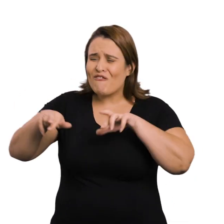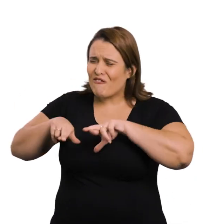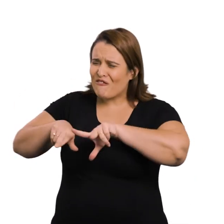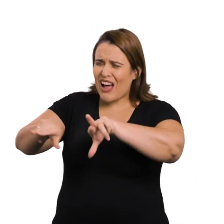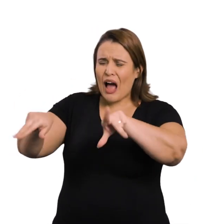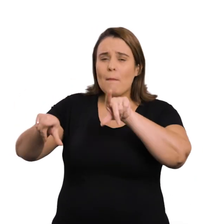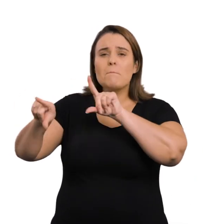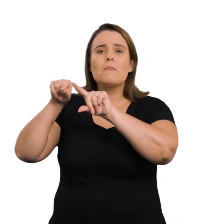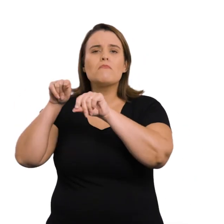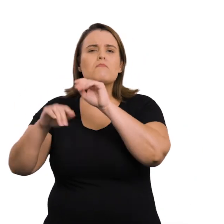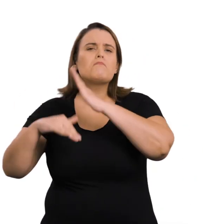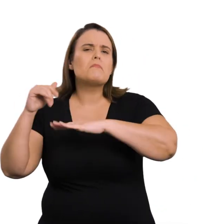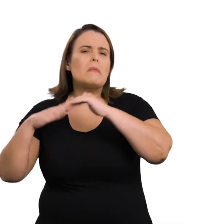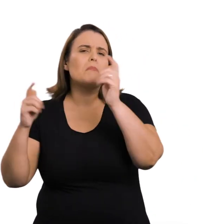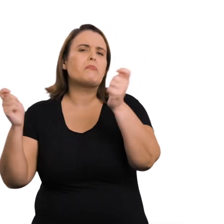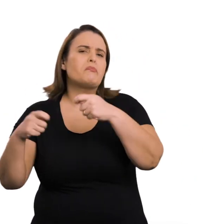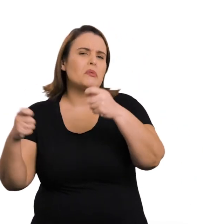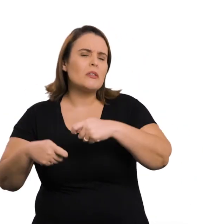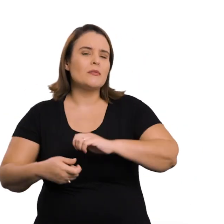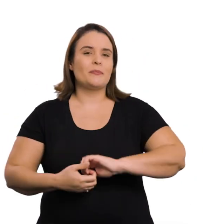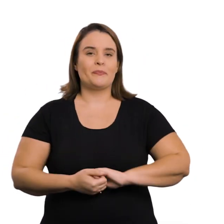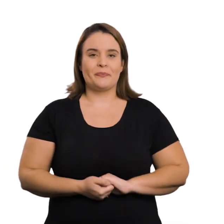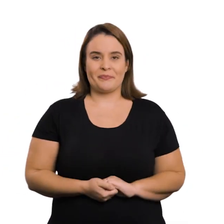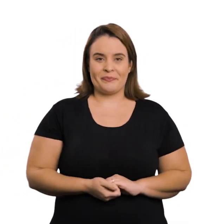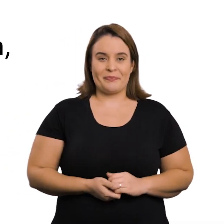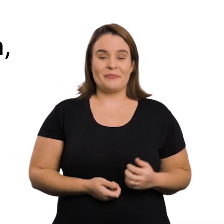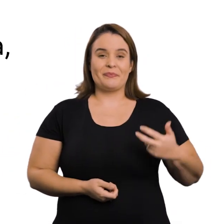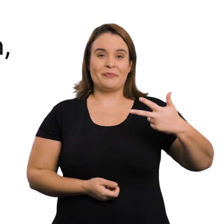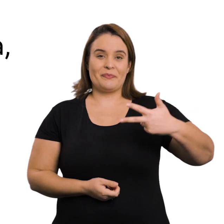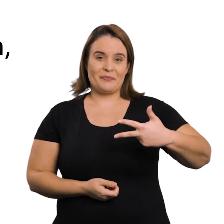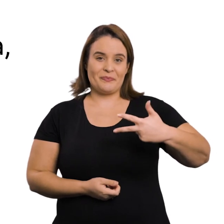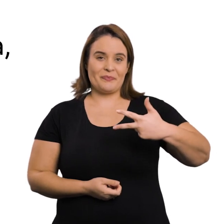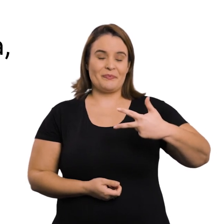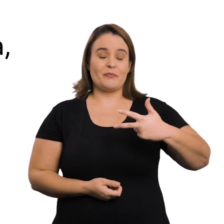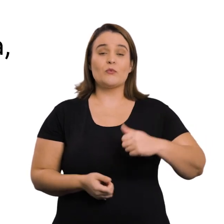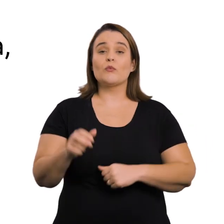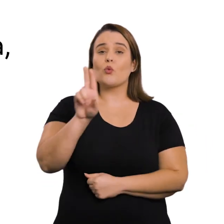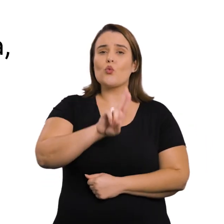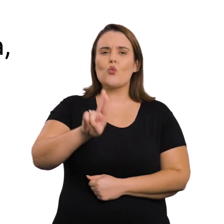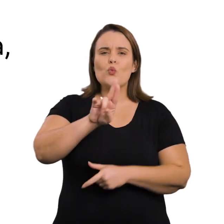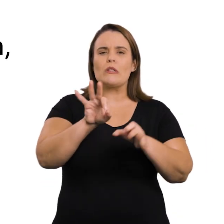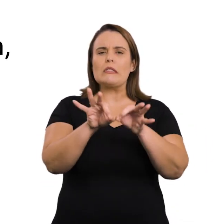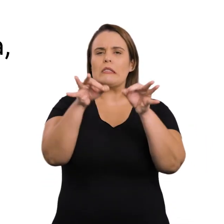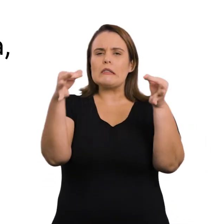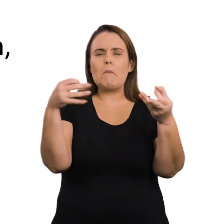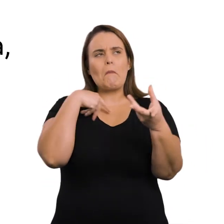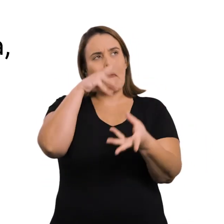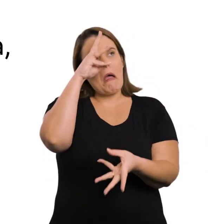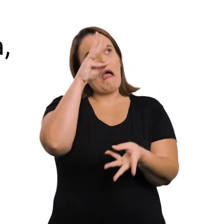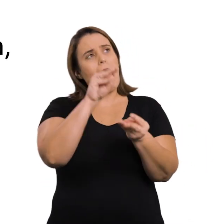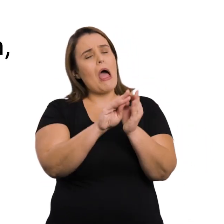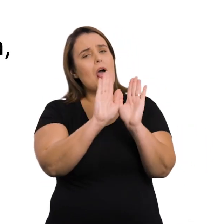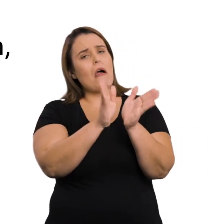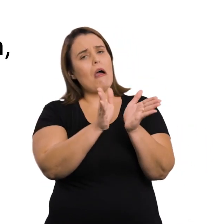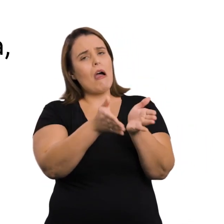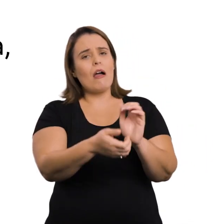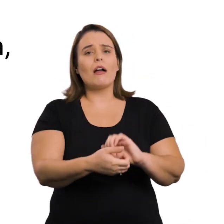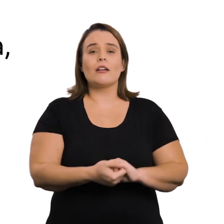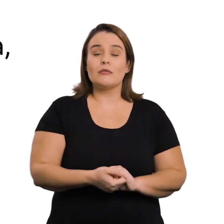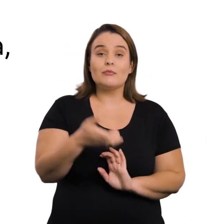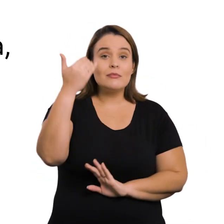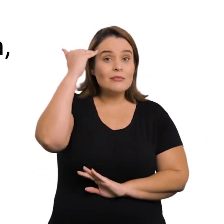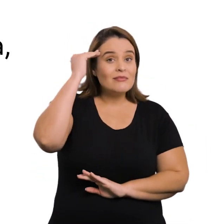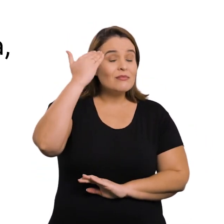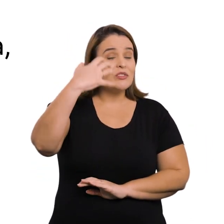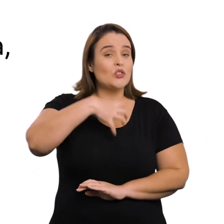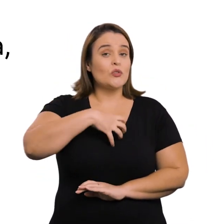de indivíduos, preferências e habilidades. 3. Uso simples e intuitivo. Entender